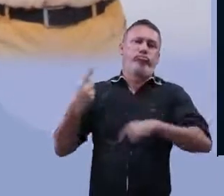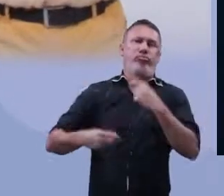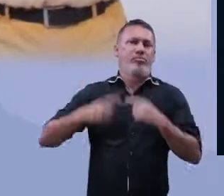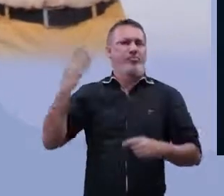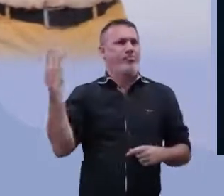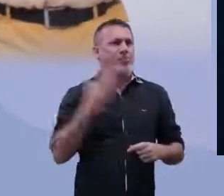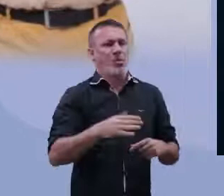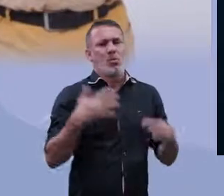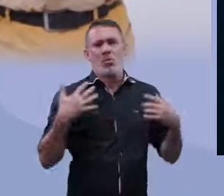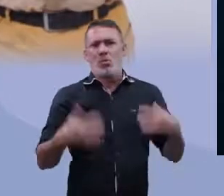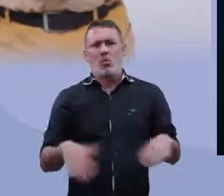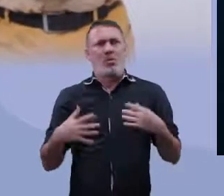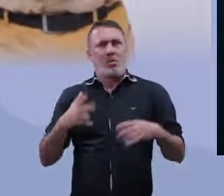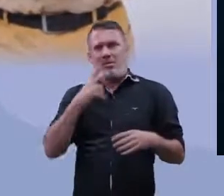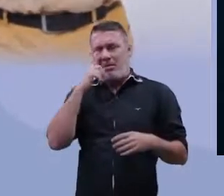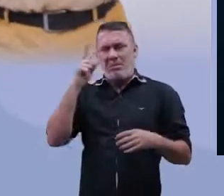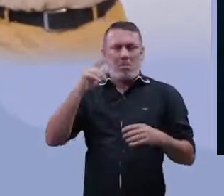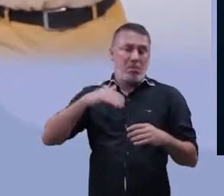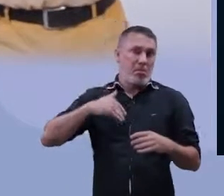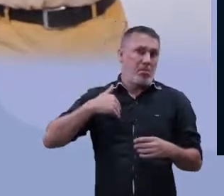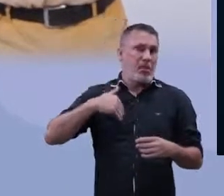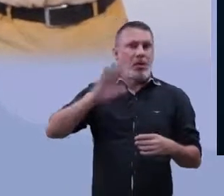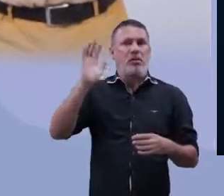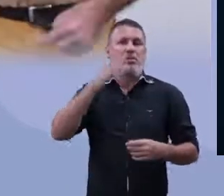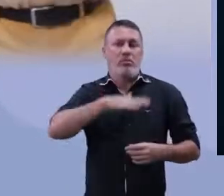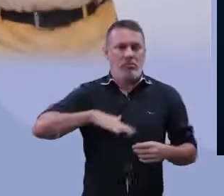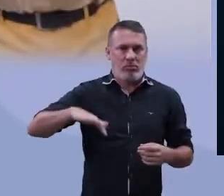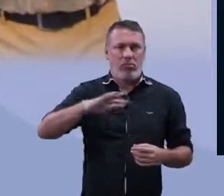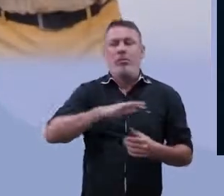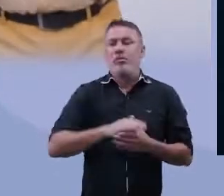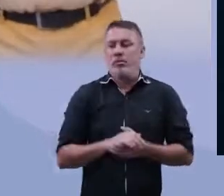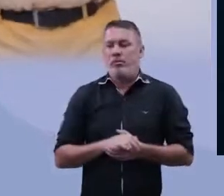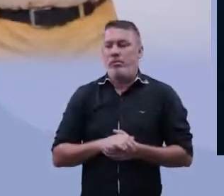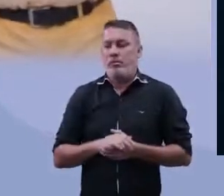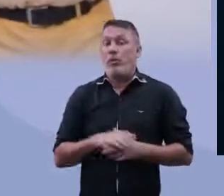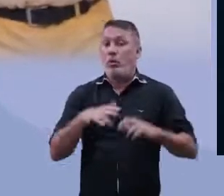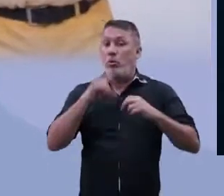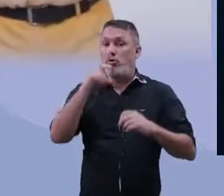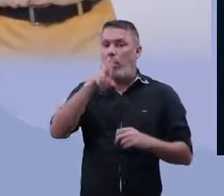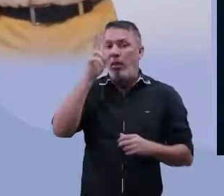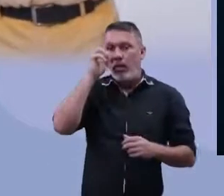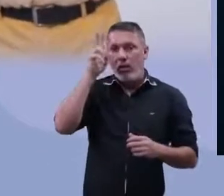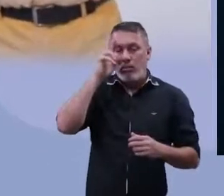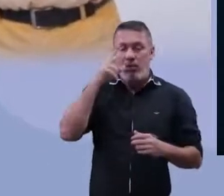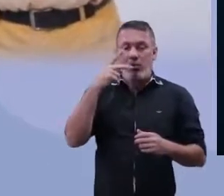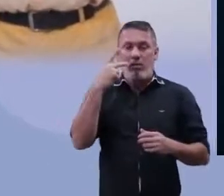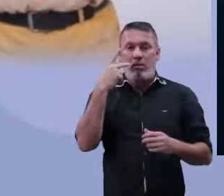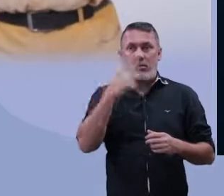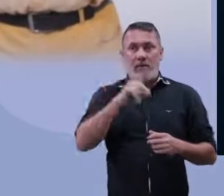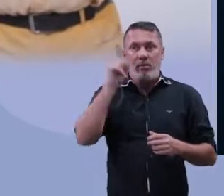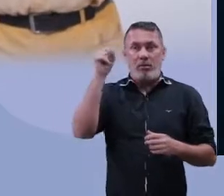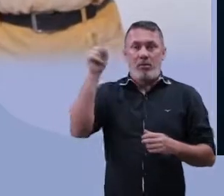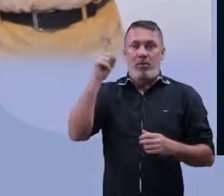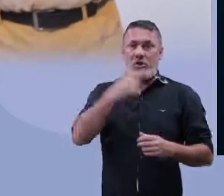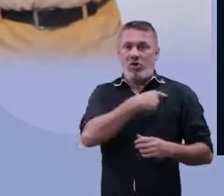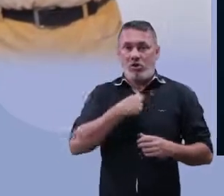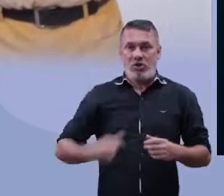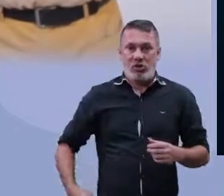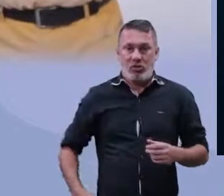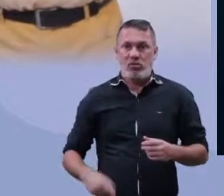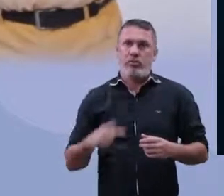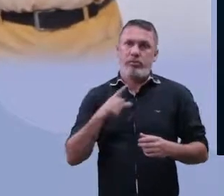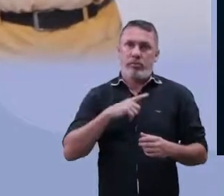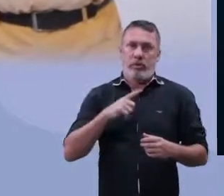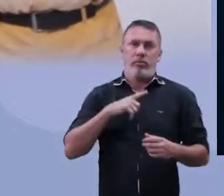ali, né, de um impacto bem representativo. Então, só relembrando, a usina de Três Gargantas